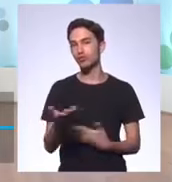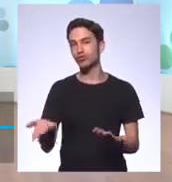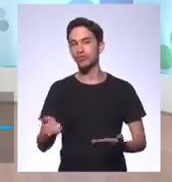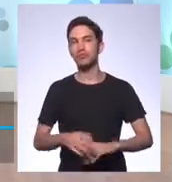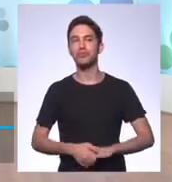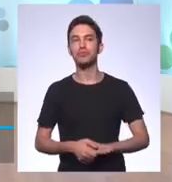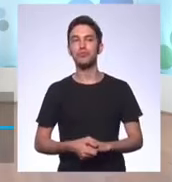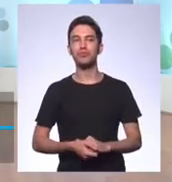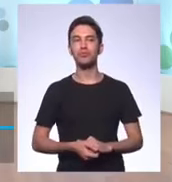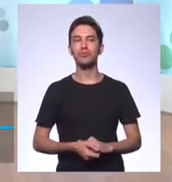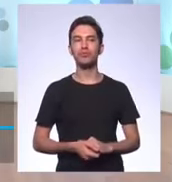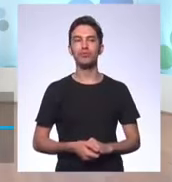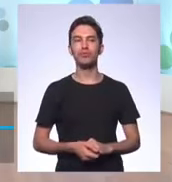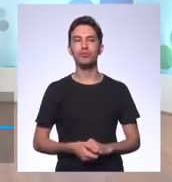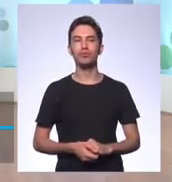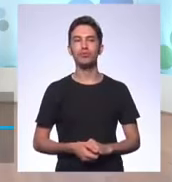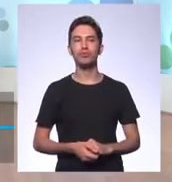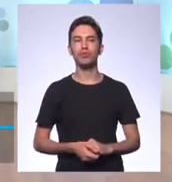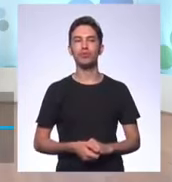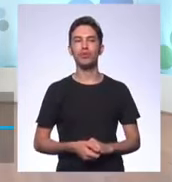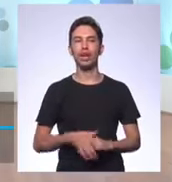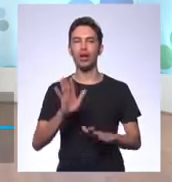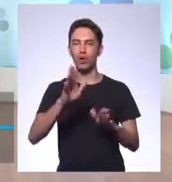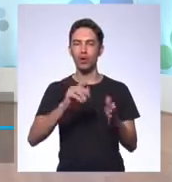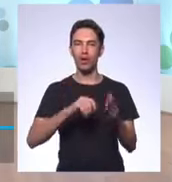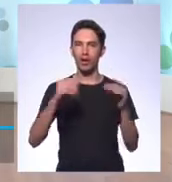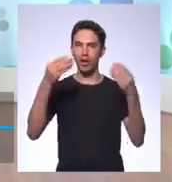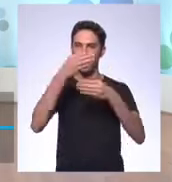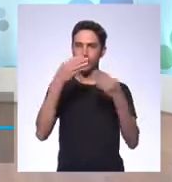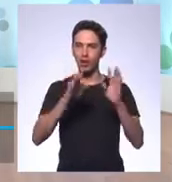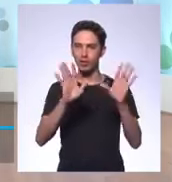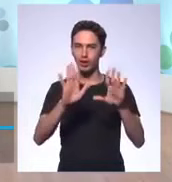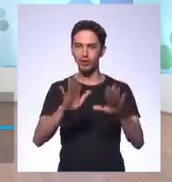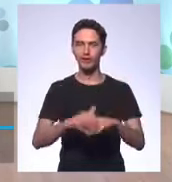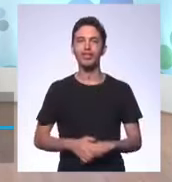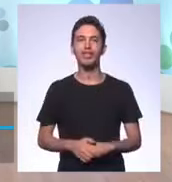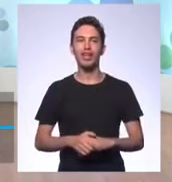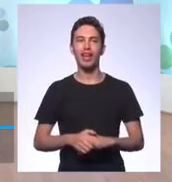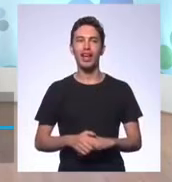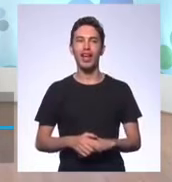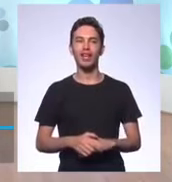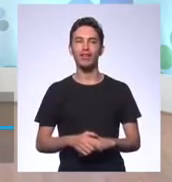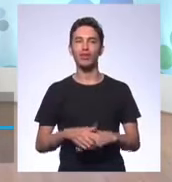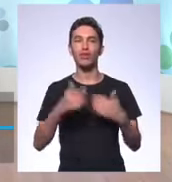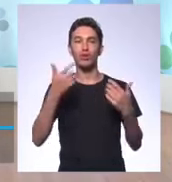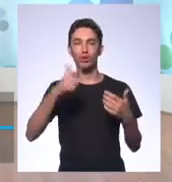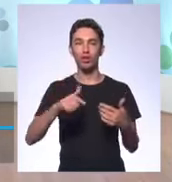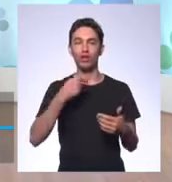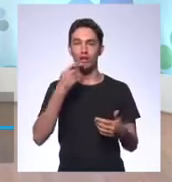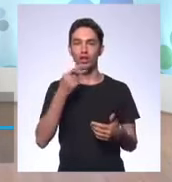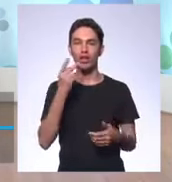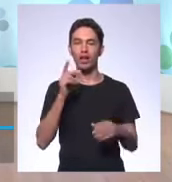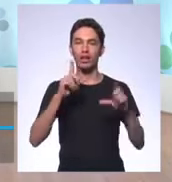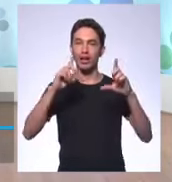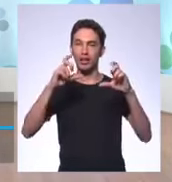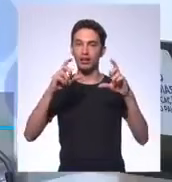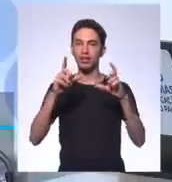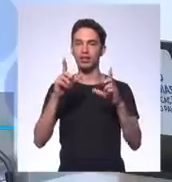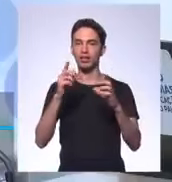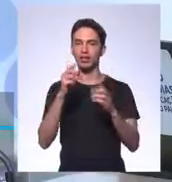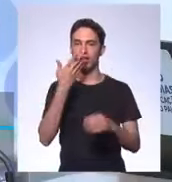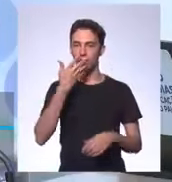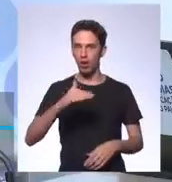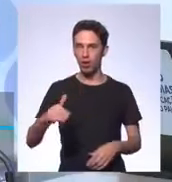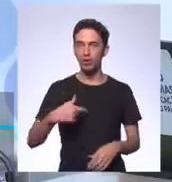Voltando assim, não é para colocar na imagem, eu estou voltando a falar. Voltando a falar da imagem do garoto, o que